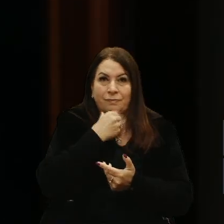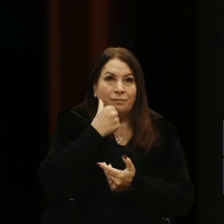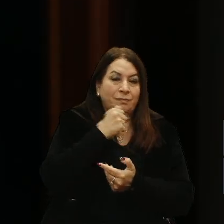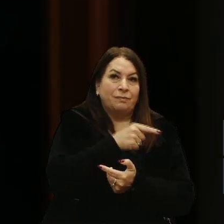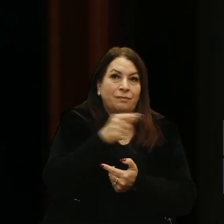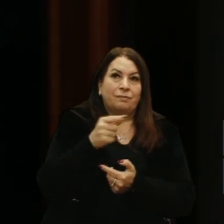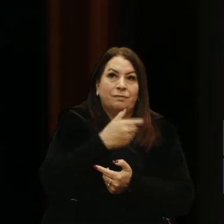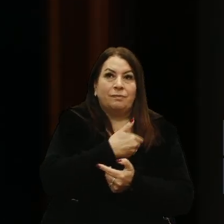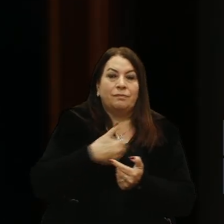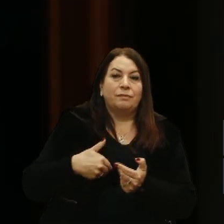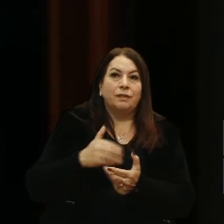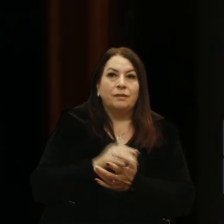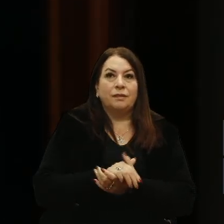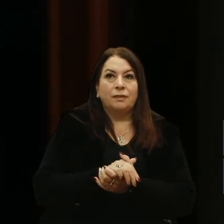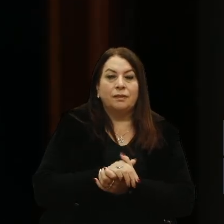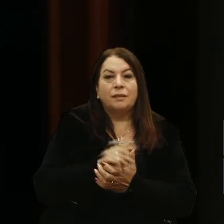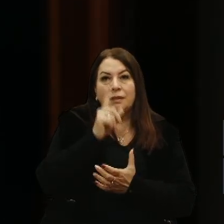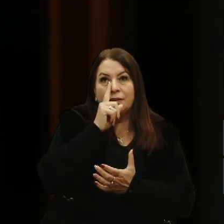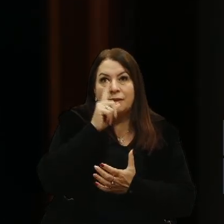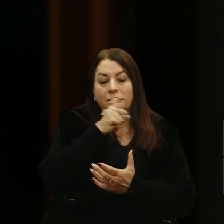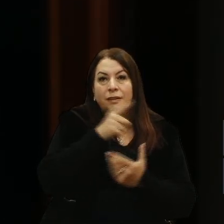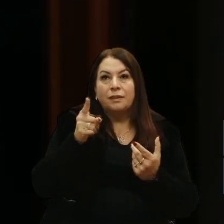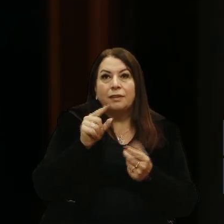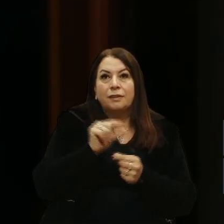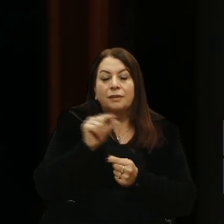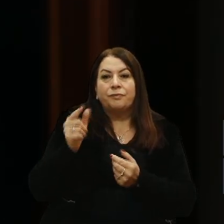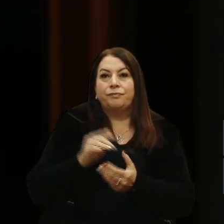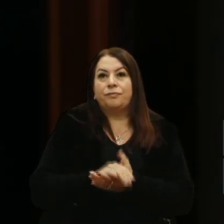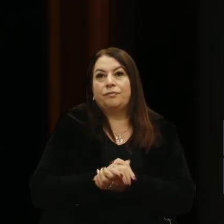públicos, fazer com que essas mães tenham um pouco